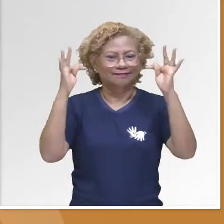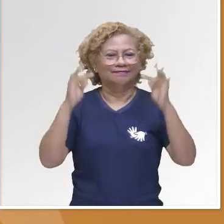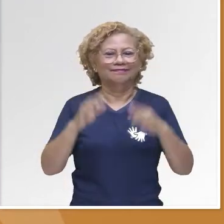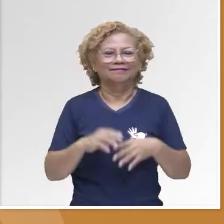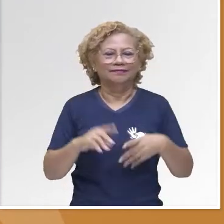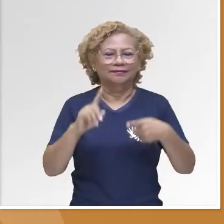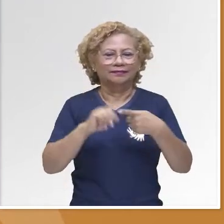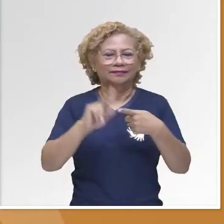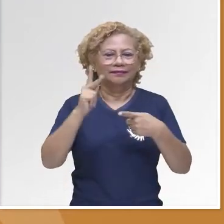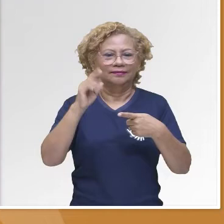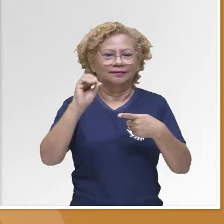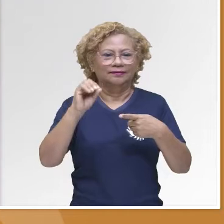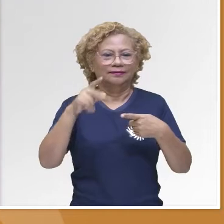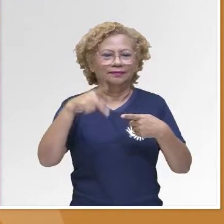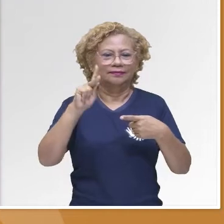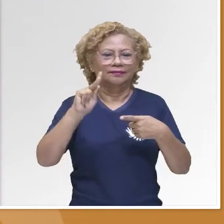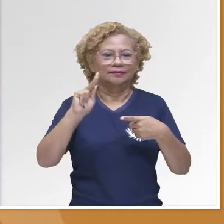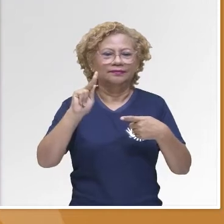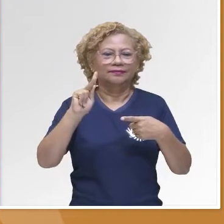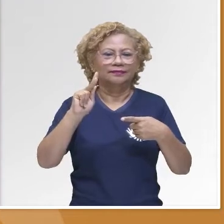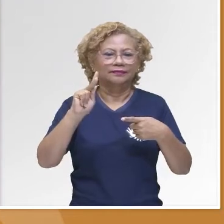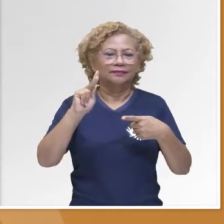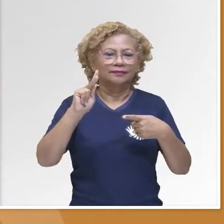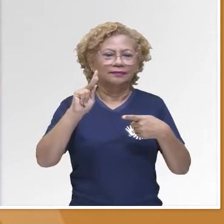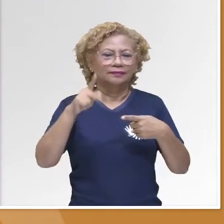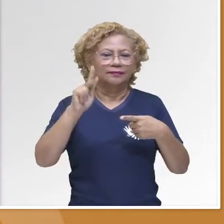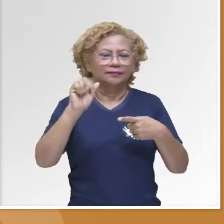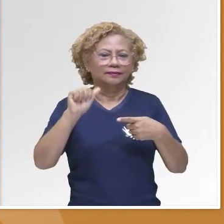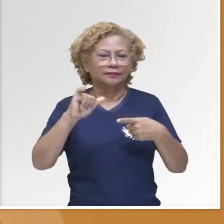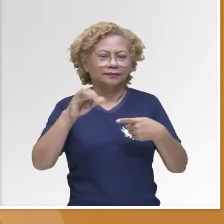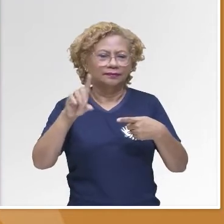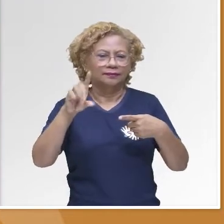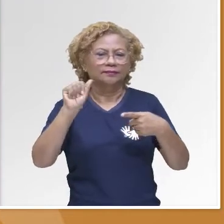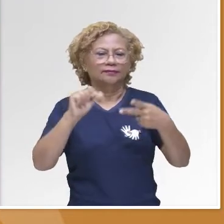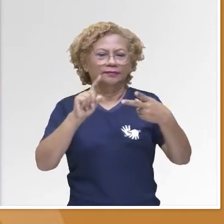Aparentemente tem essa distância, tá? Justamente porque são ilhas,